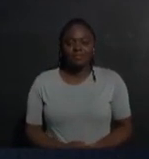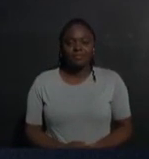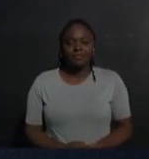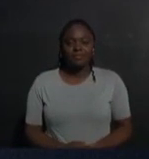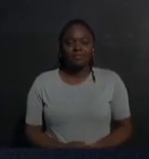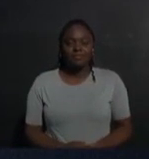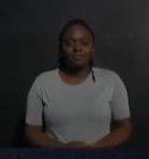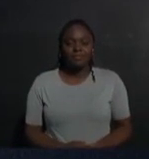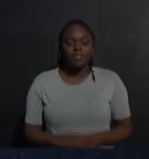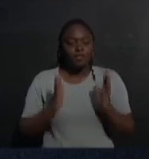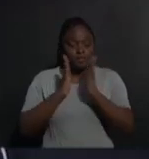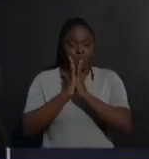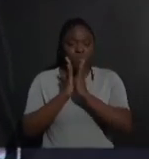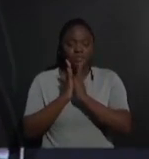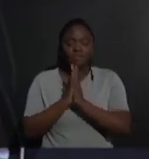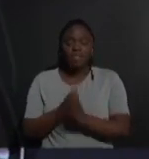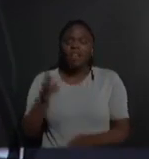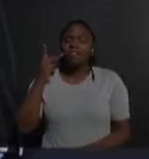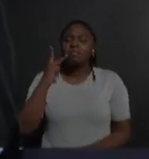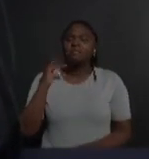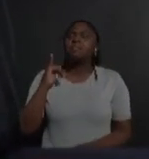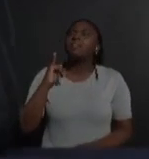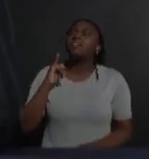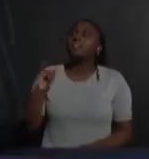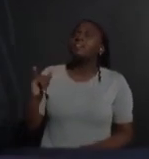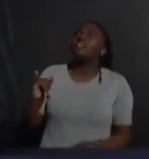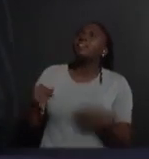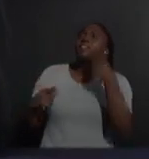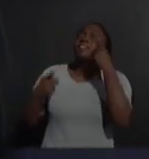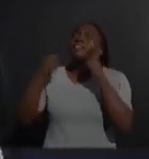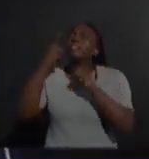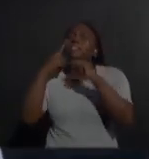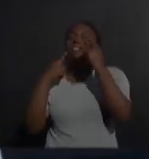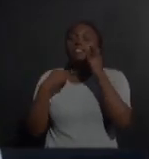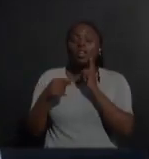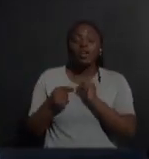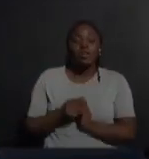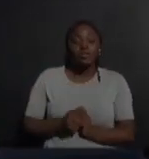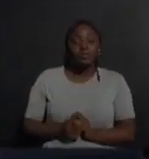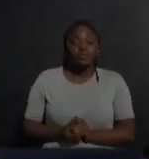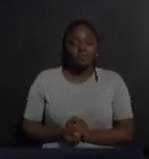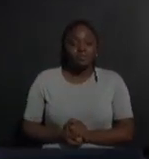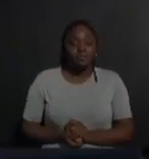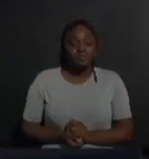Vamos orar. Pai, ai meu céu, que sono.